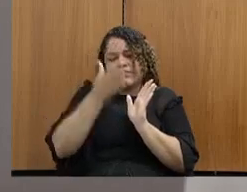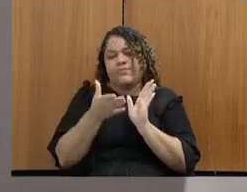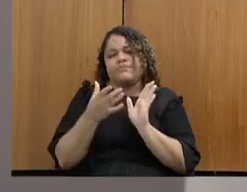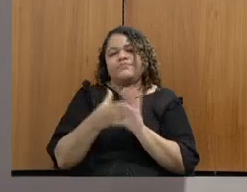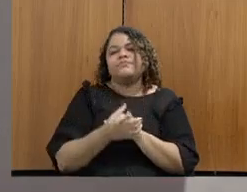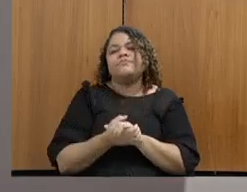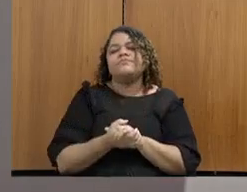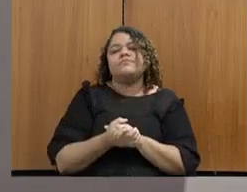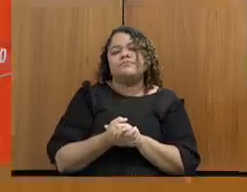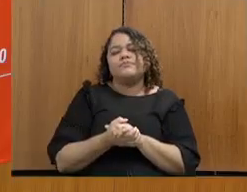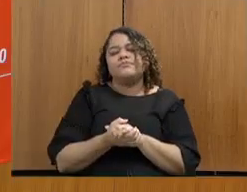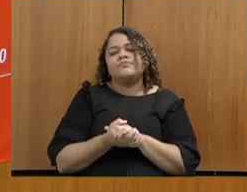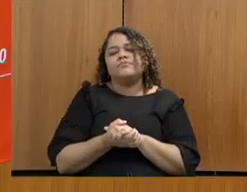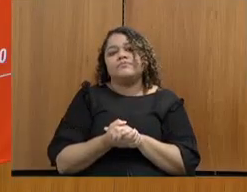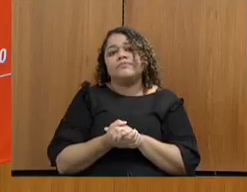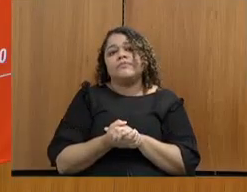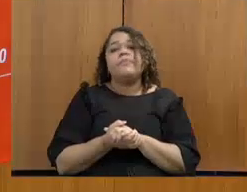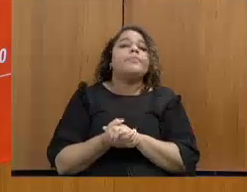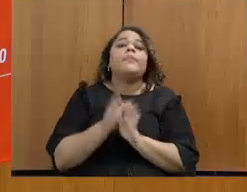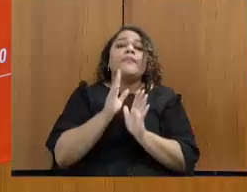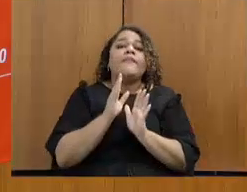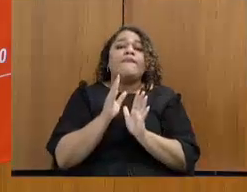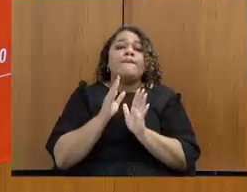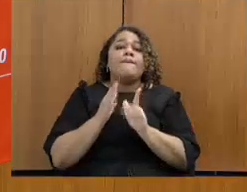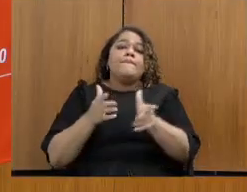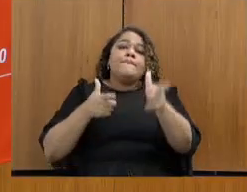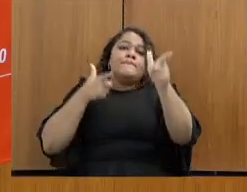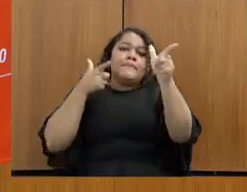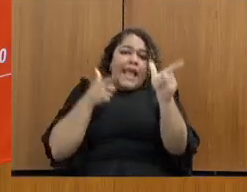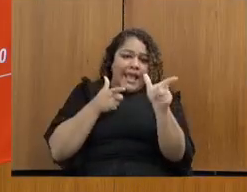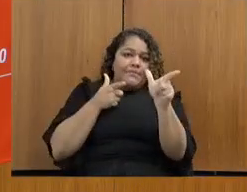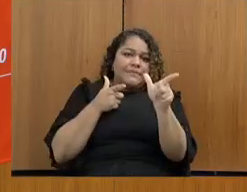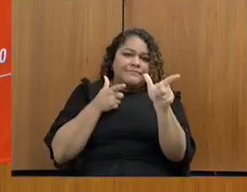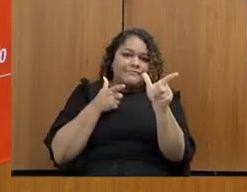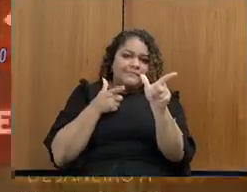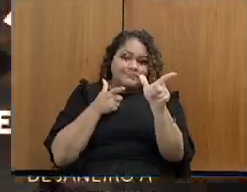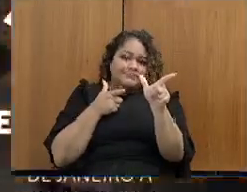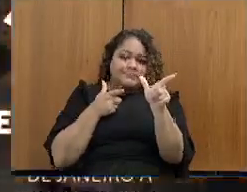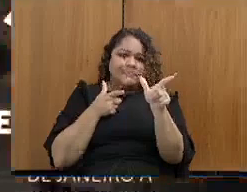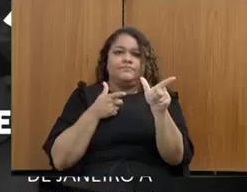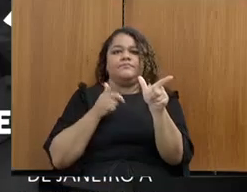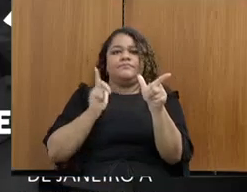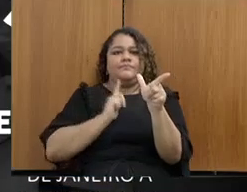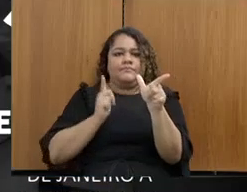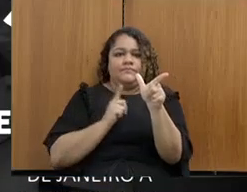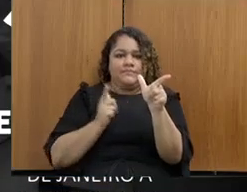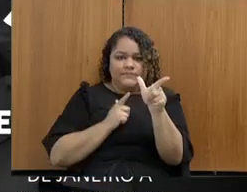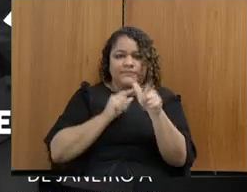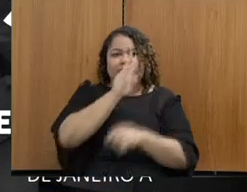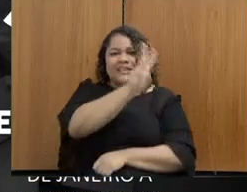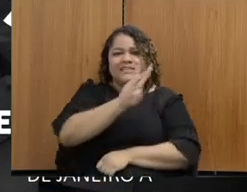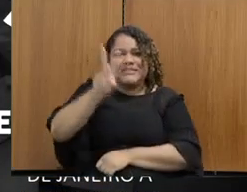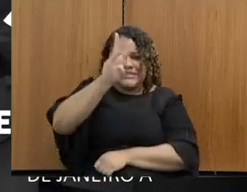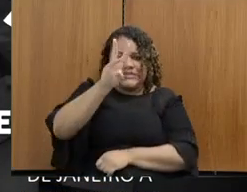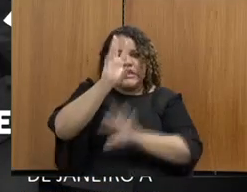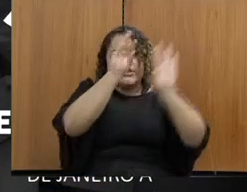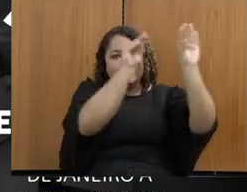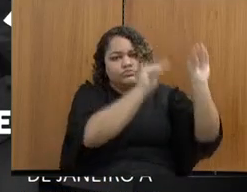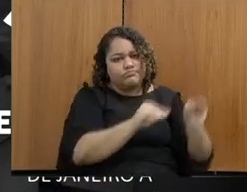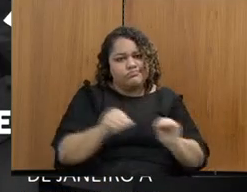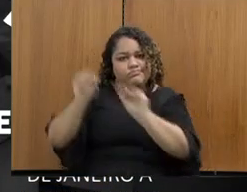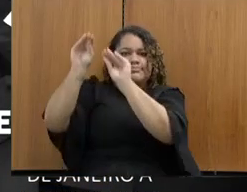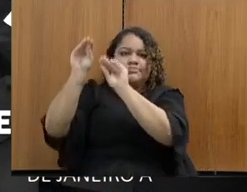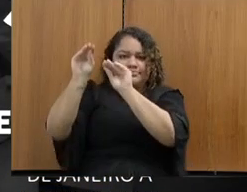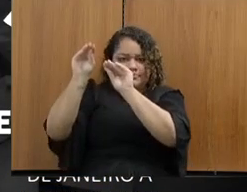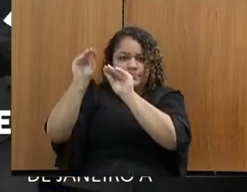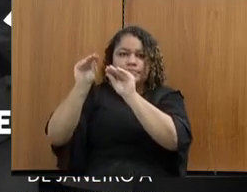quanto ao armamento né Nós temos estamos passando por uma migração da plataforma da Polícia Civil e com aquisição dos